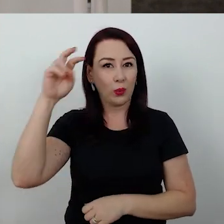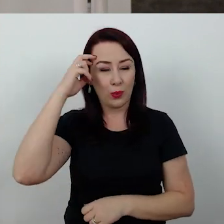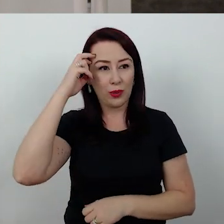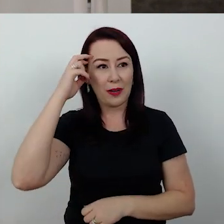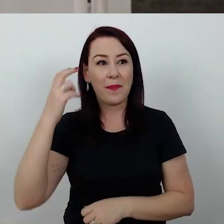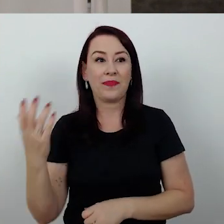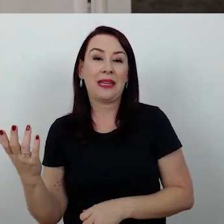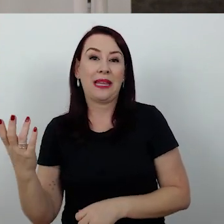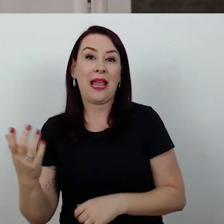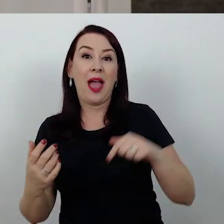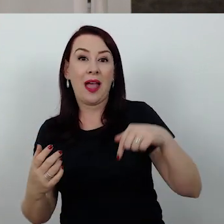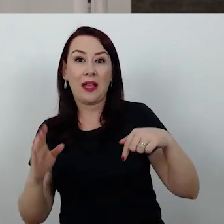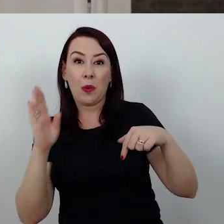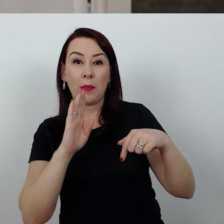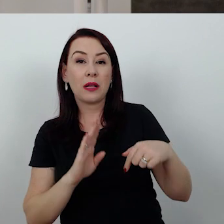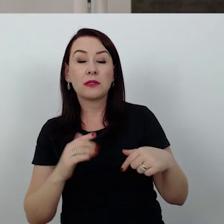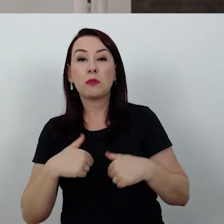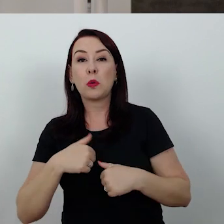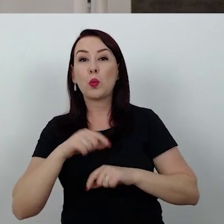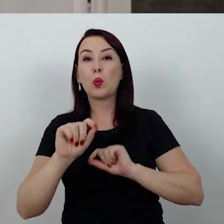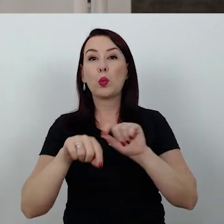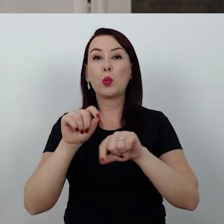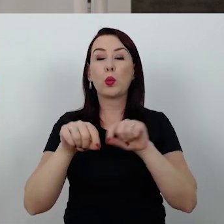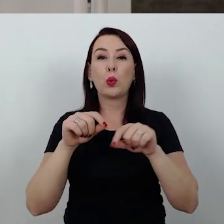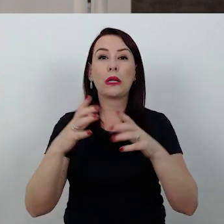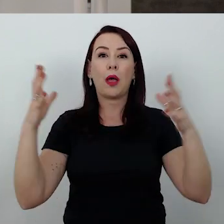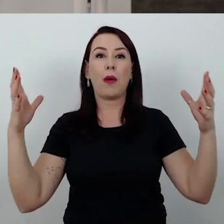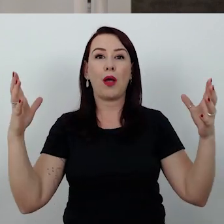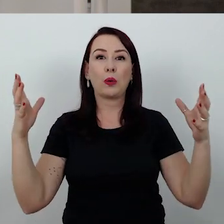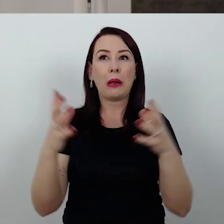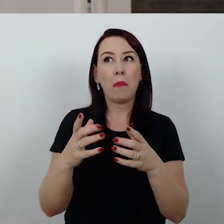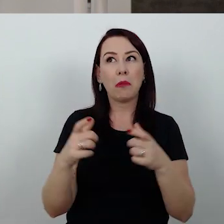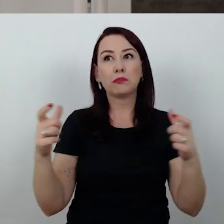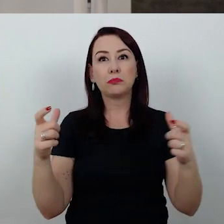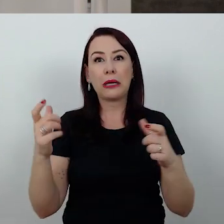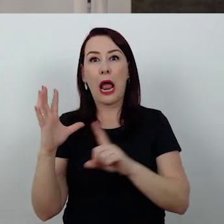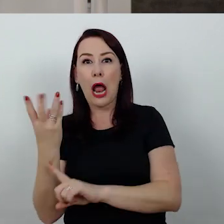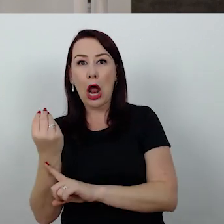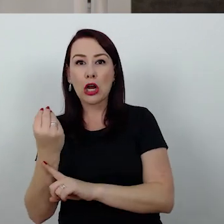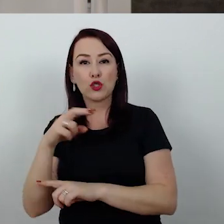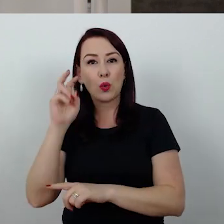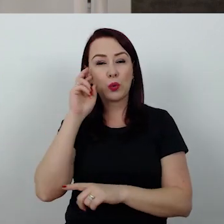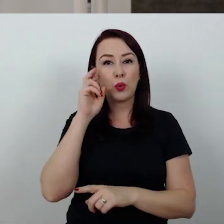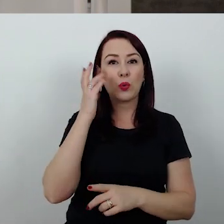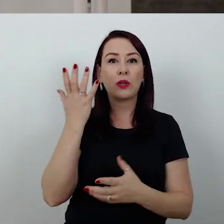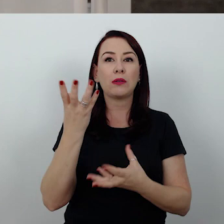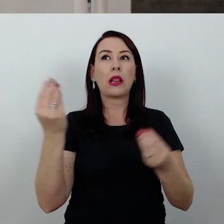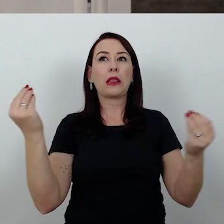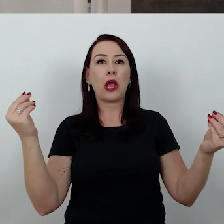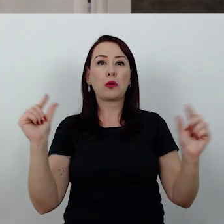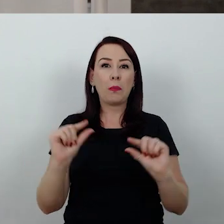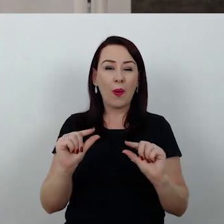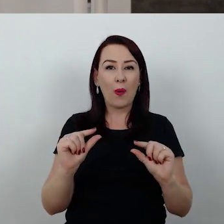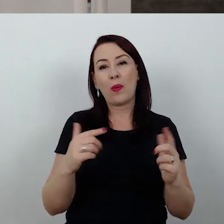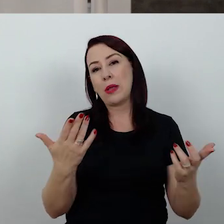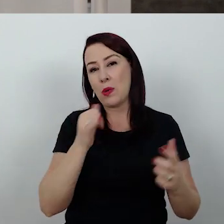no Brasil a gente não sabe direito ainda o tamanho que as atividades artísticas e culturais representam na economia.